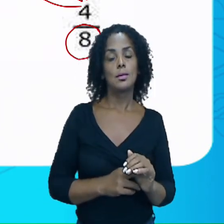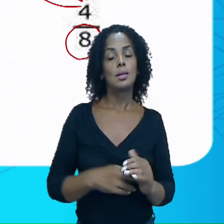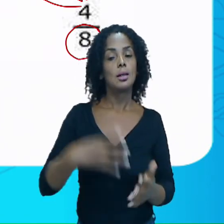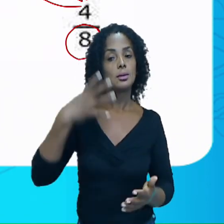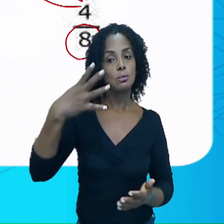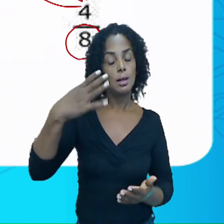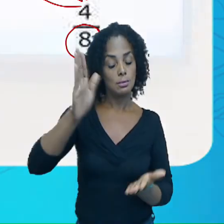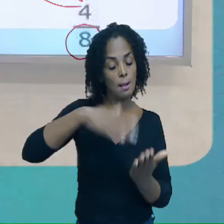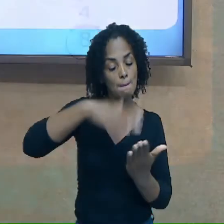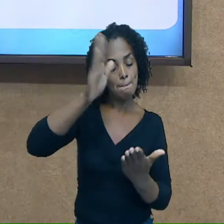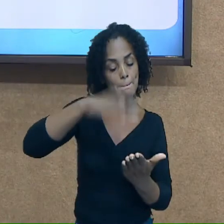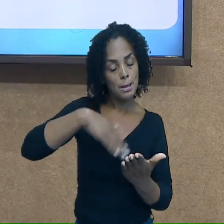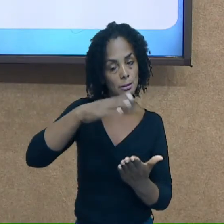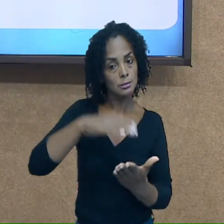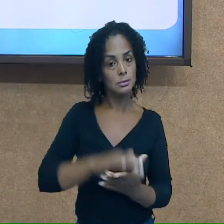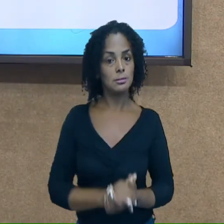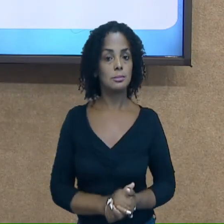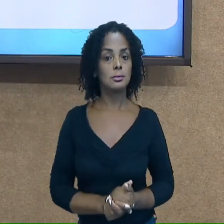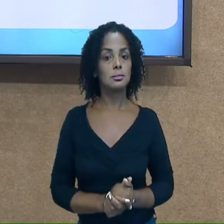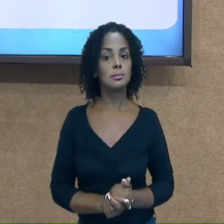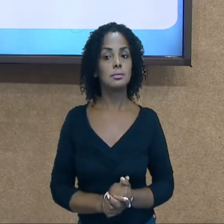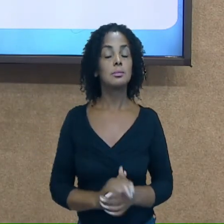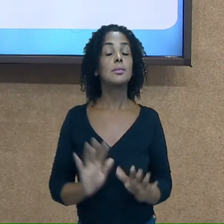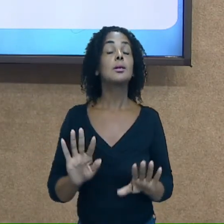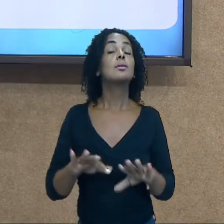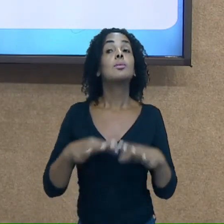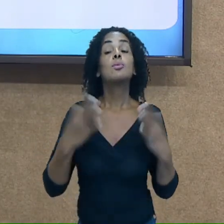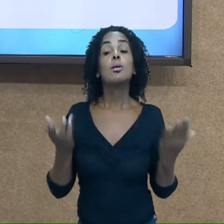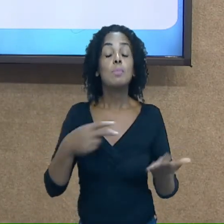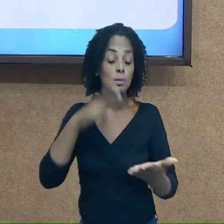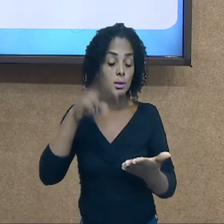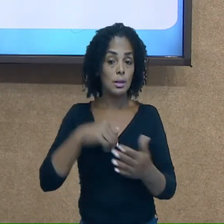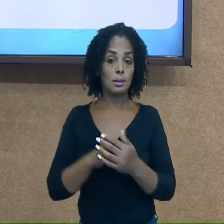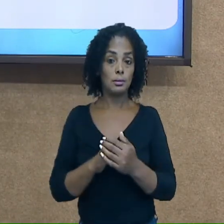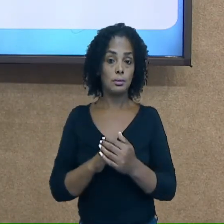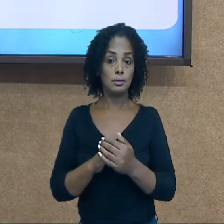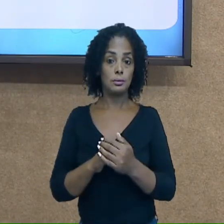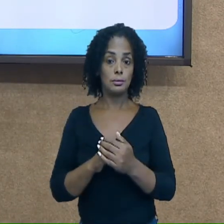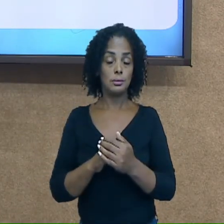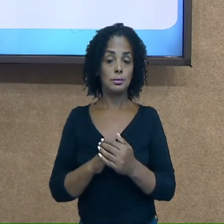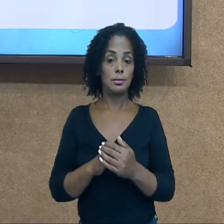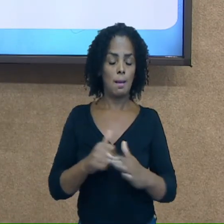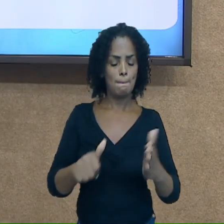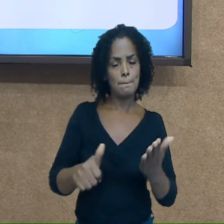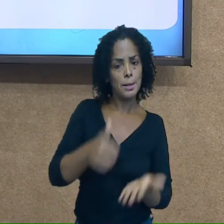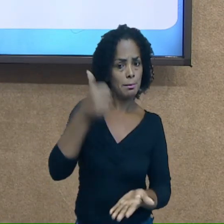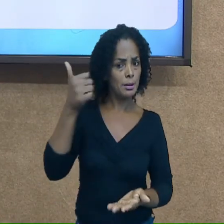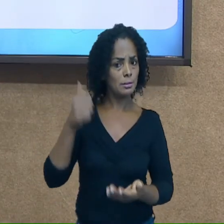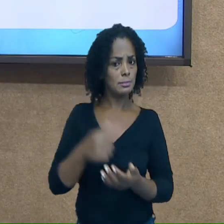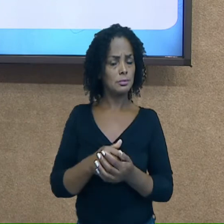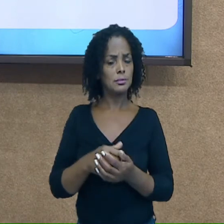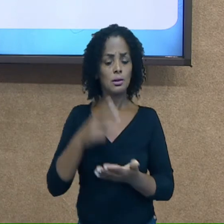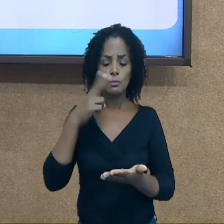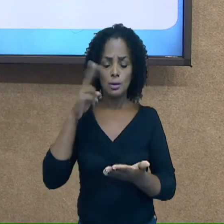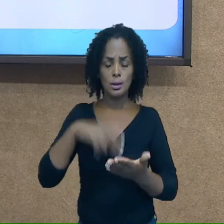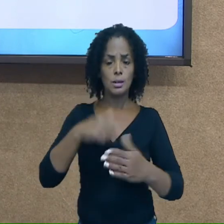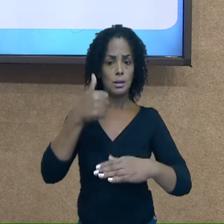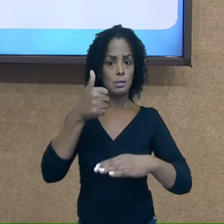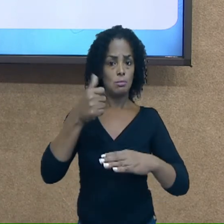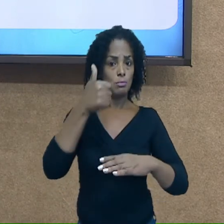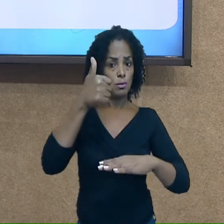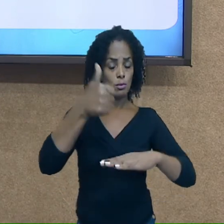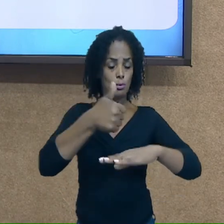4 partes. E como que eu leio esta fração? Vamos ler junto comigo? A primeira aqui, ó, eu vou ler